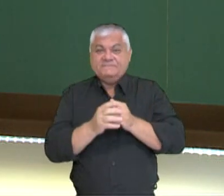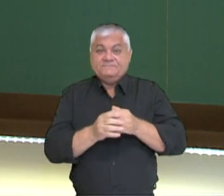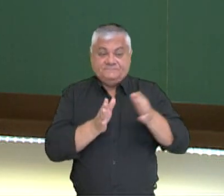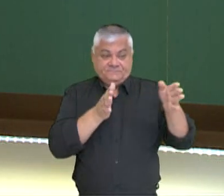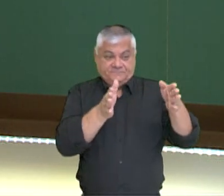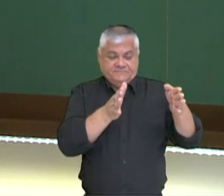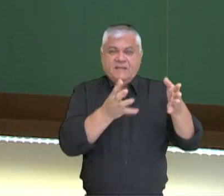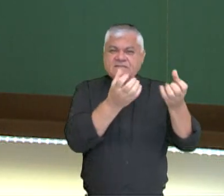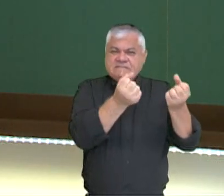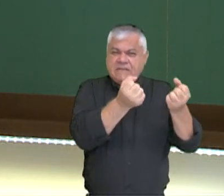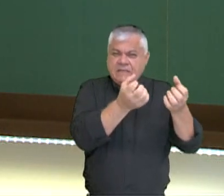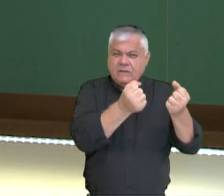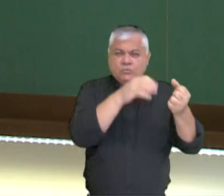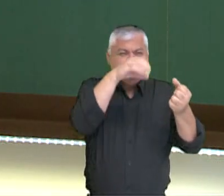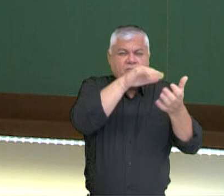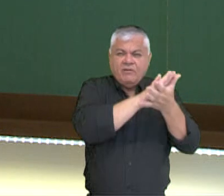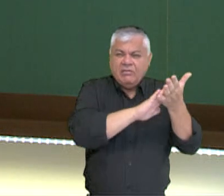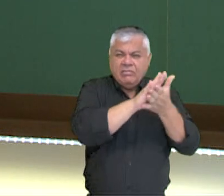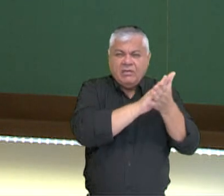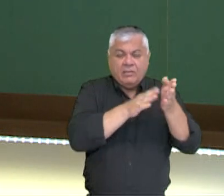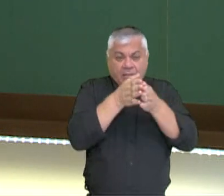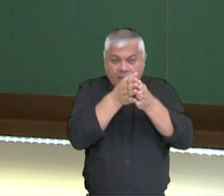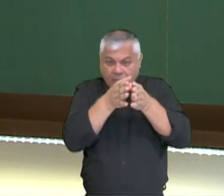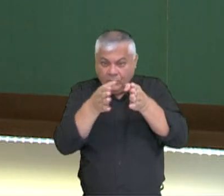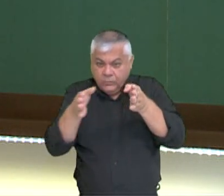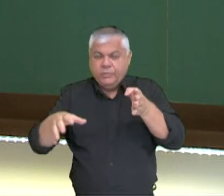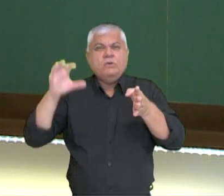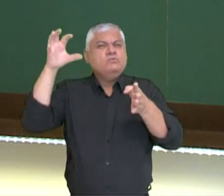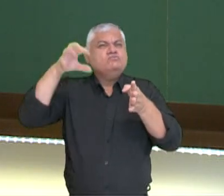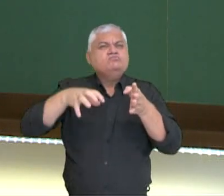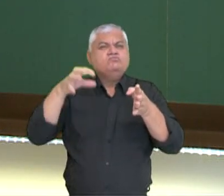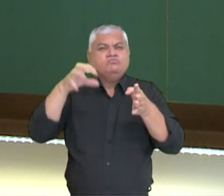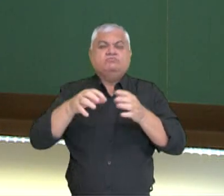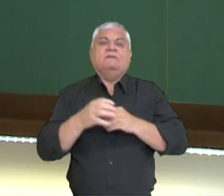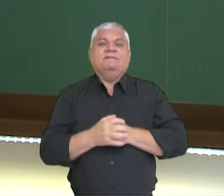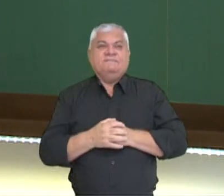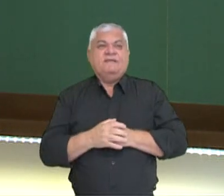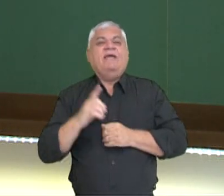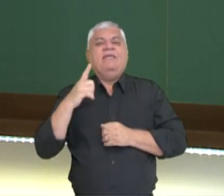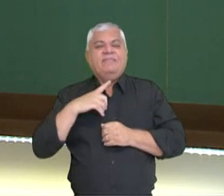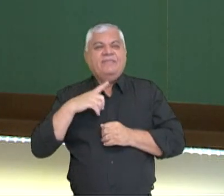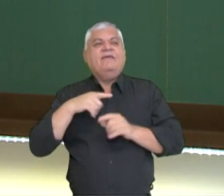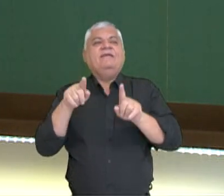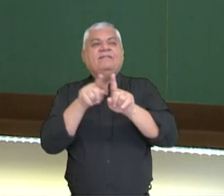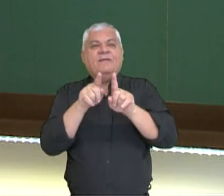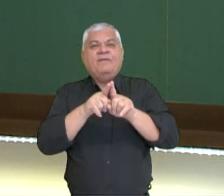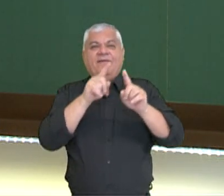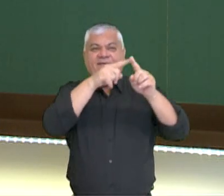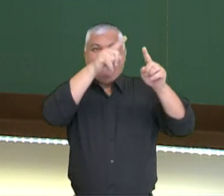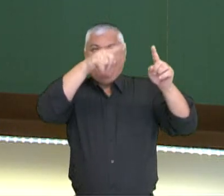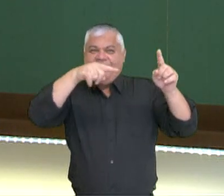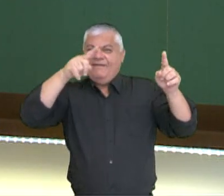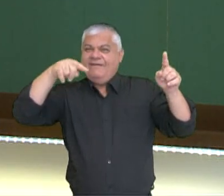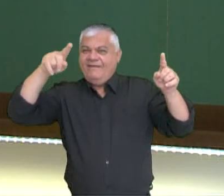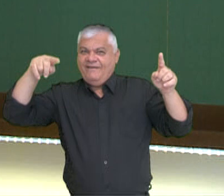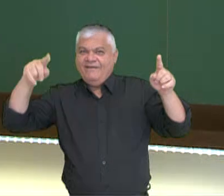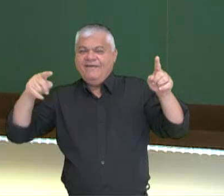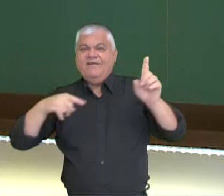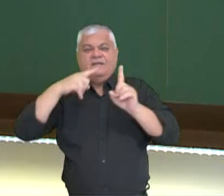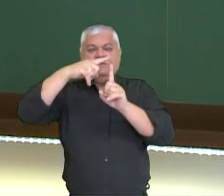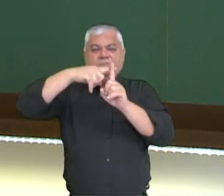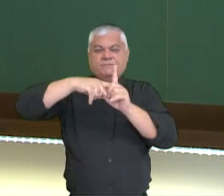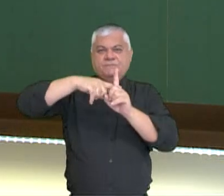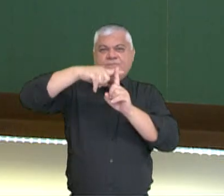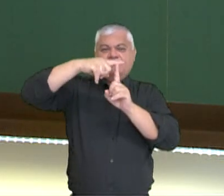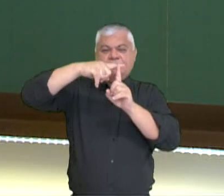um período seco e um período mais chuvoso. E aí nós temos também as médias de temperatura mínima e máxima,